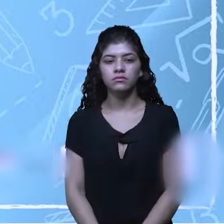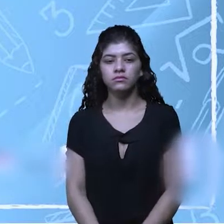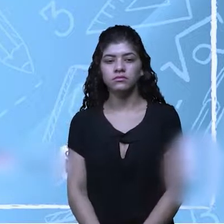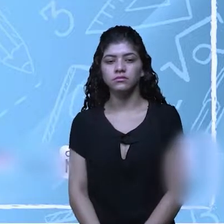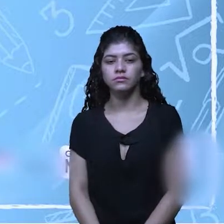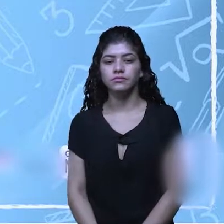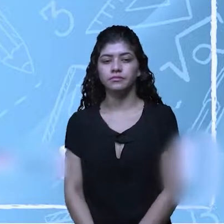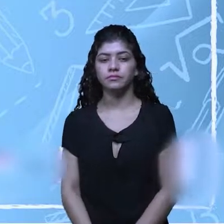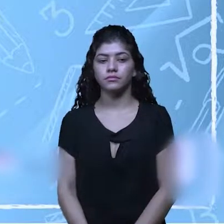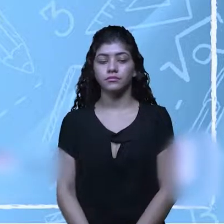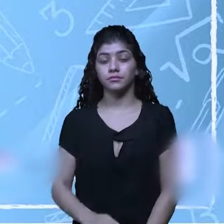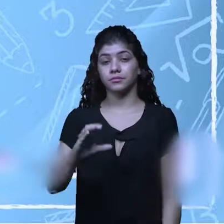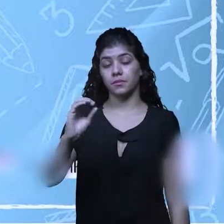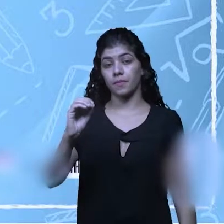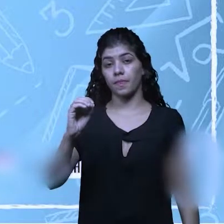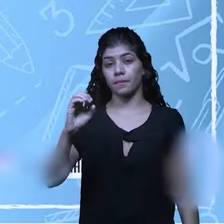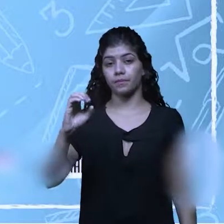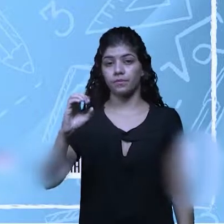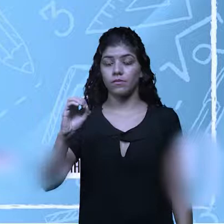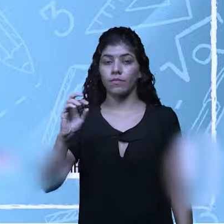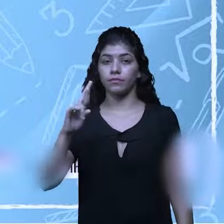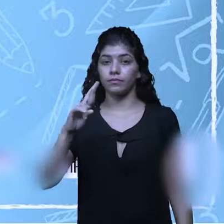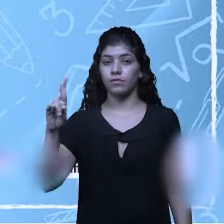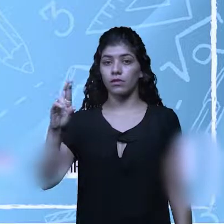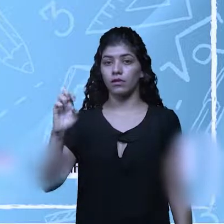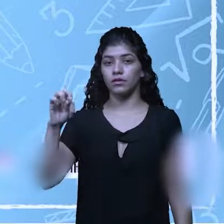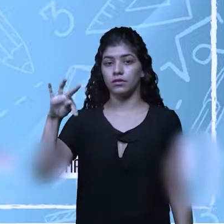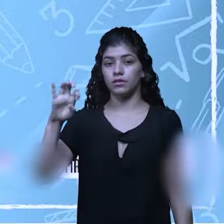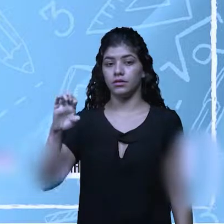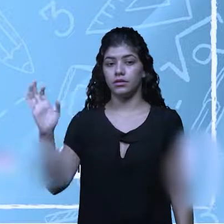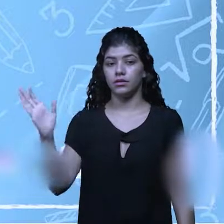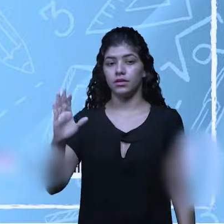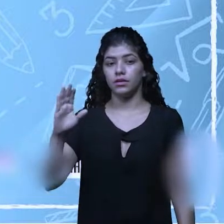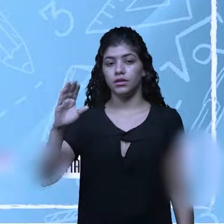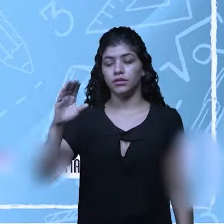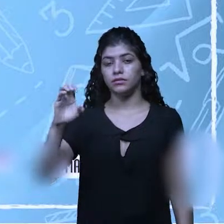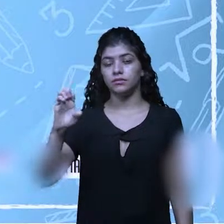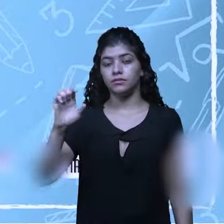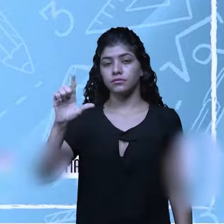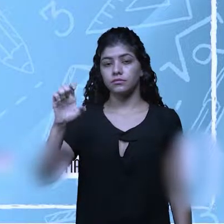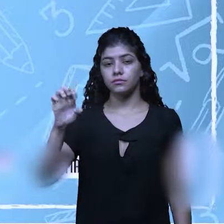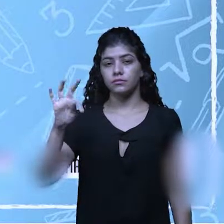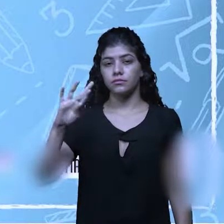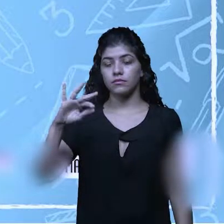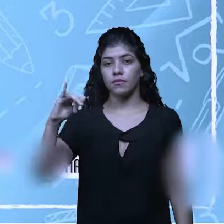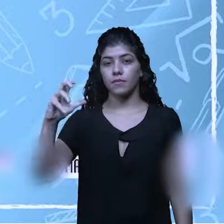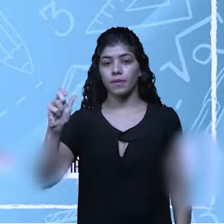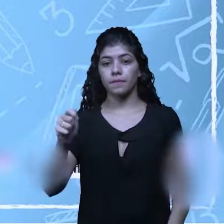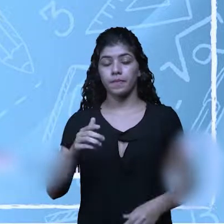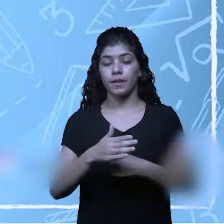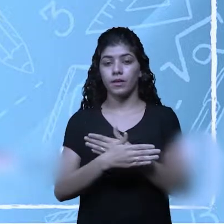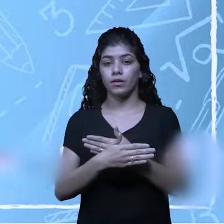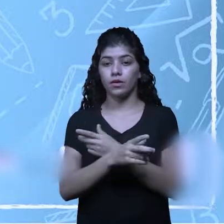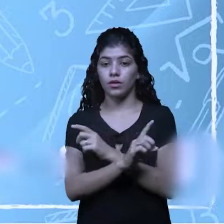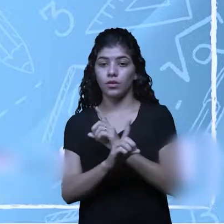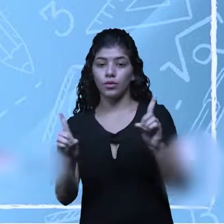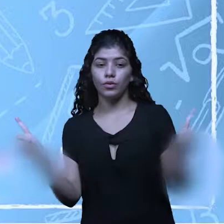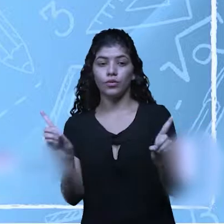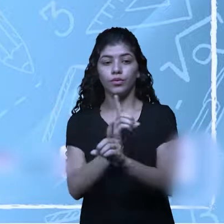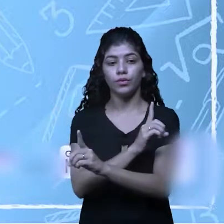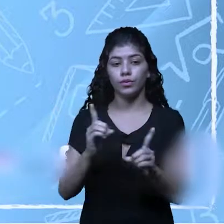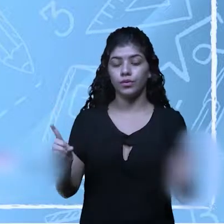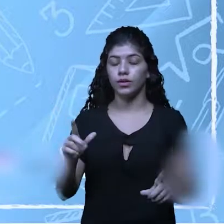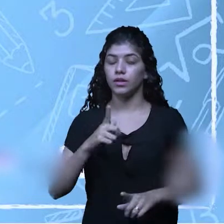grandezas elétricas. Corrente elétrica é originada a partir do movimento das correntes